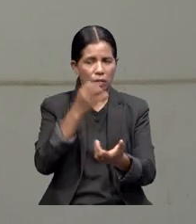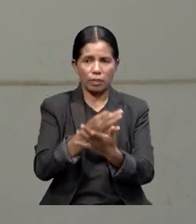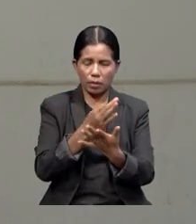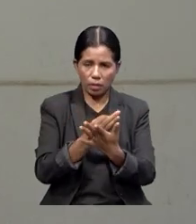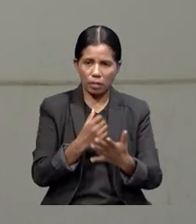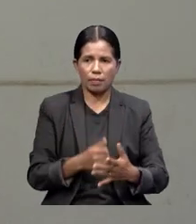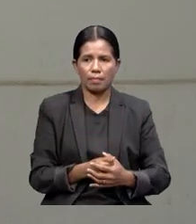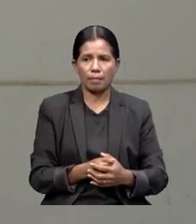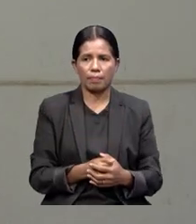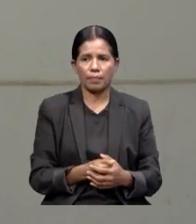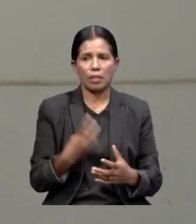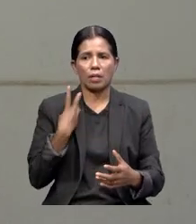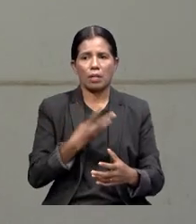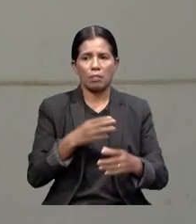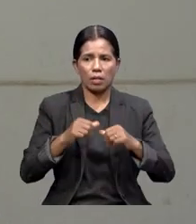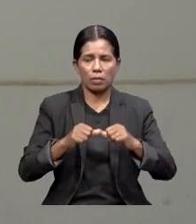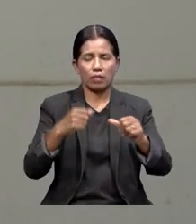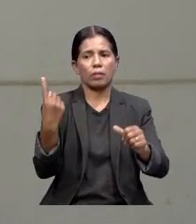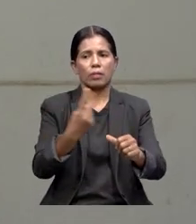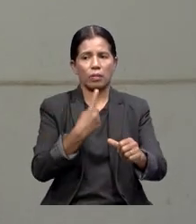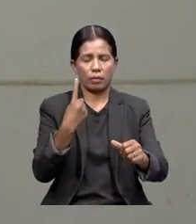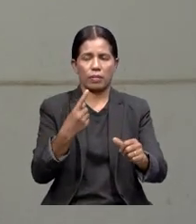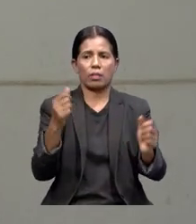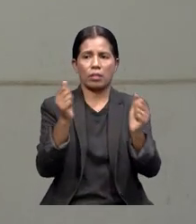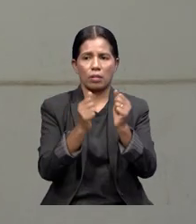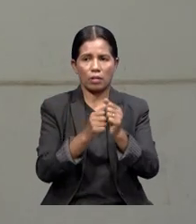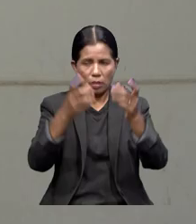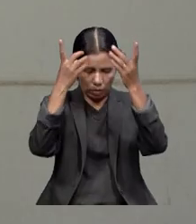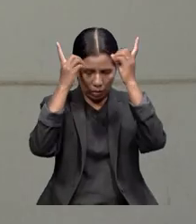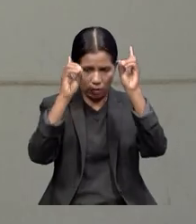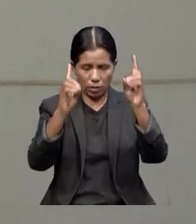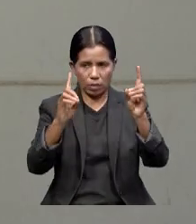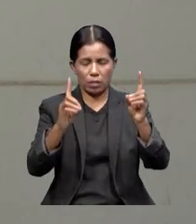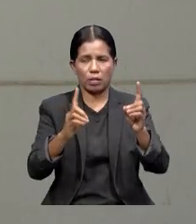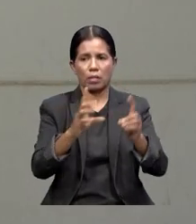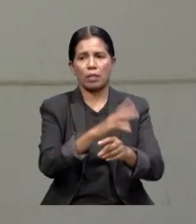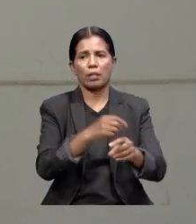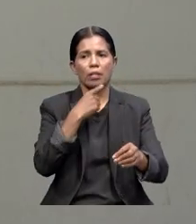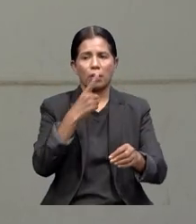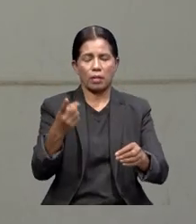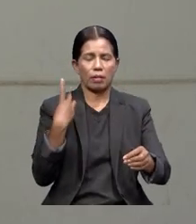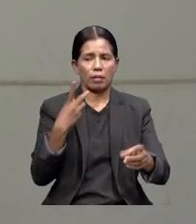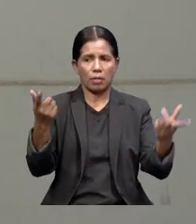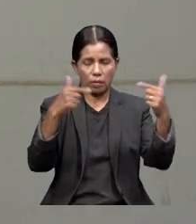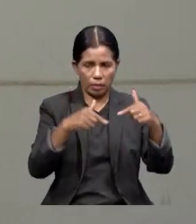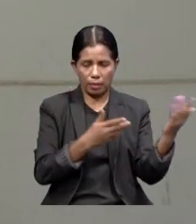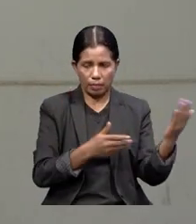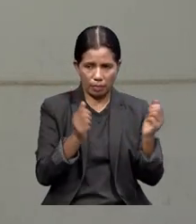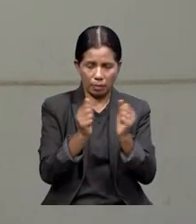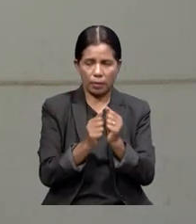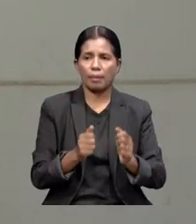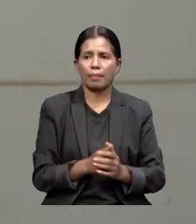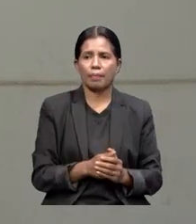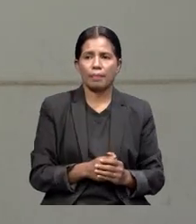Então, a mim continua a manter a decisão de ser bem aqui, a orientação de bem aqui. Yeah.